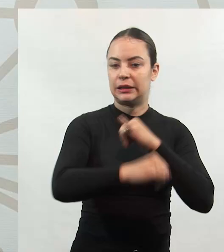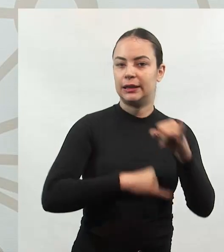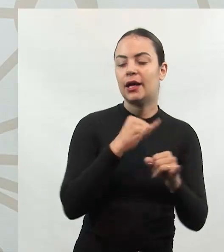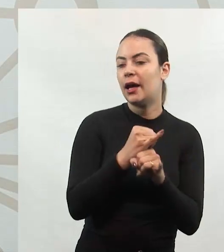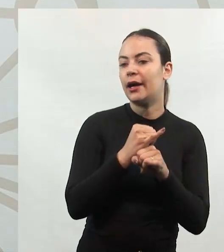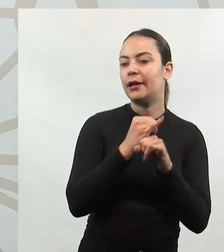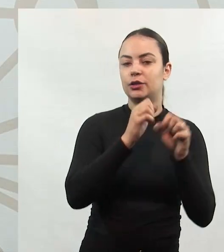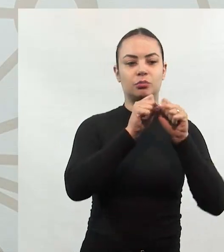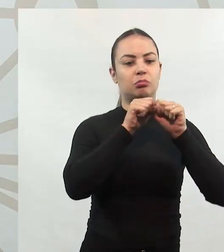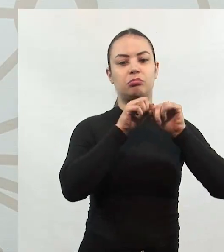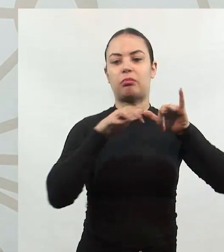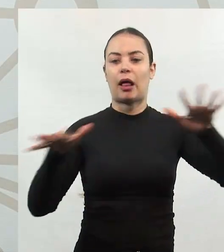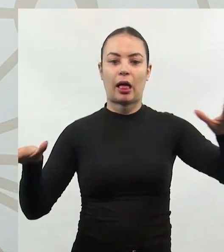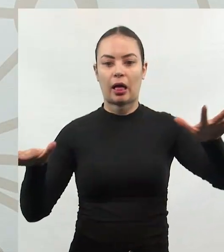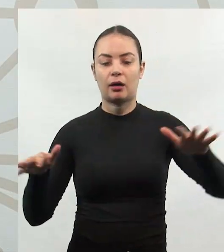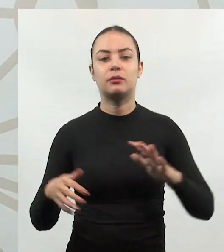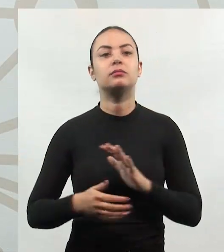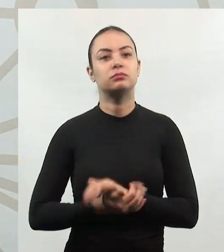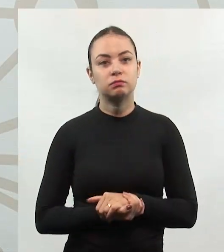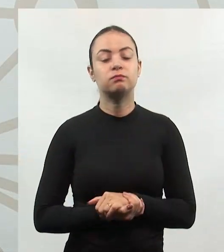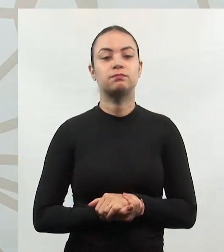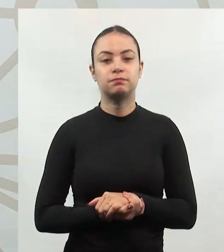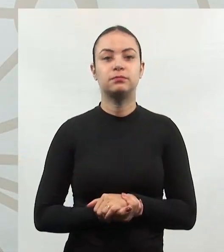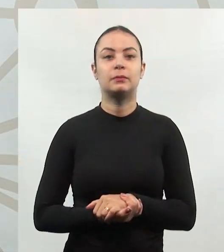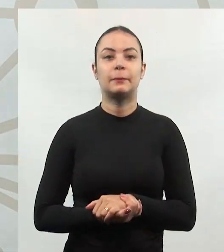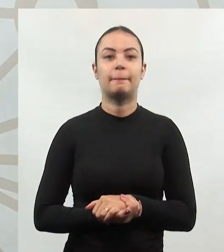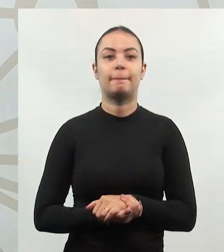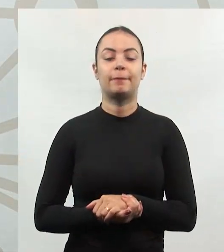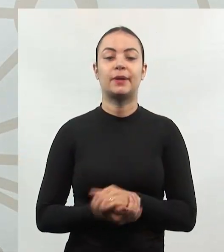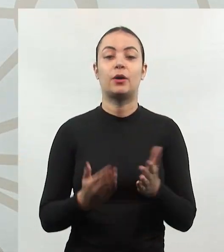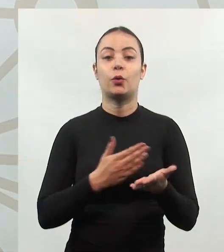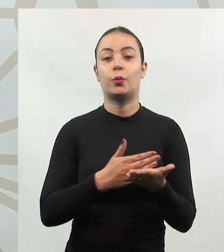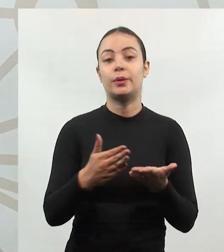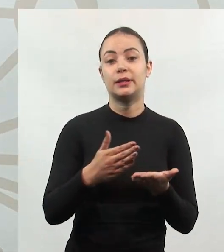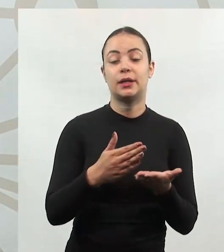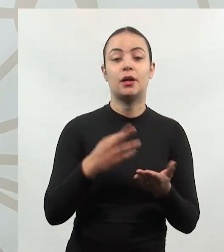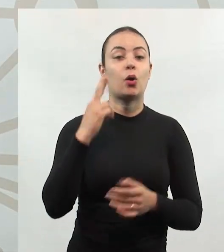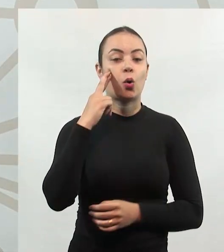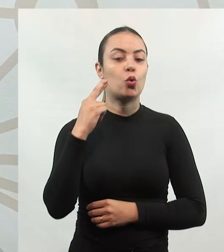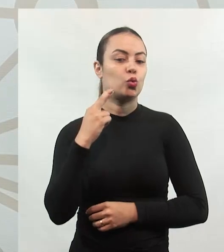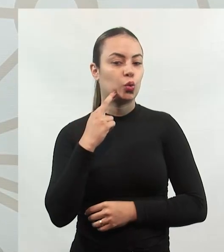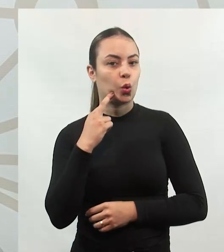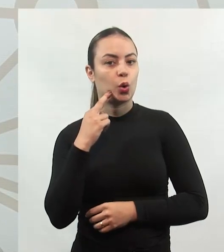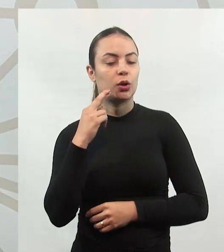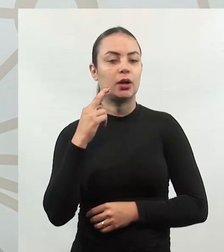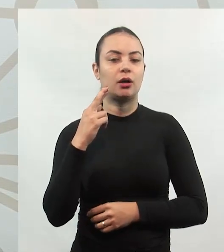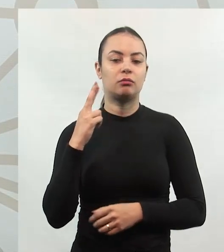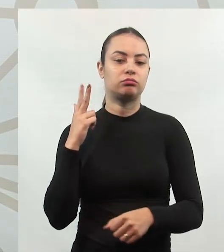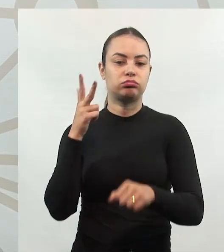que não vou me ater aqui, porque a gente tem um tempo curto, mas entrei no jornalismo em